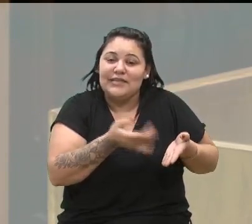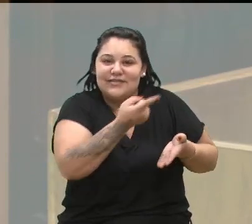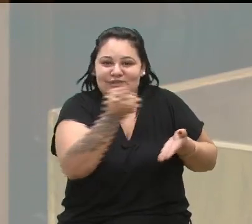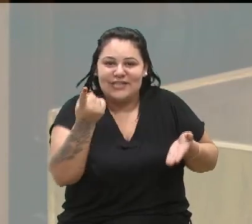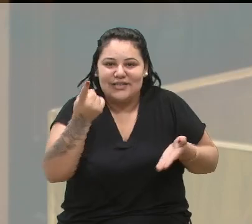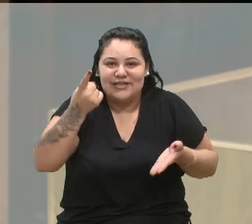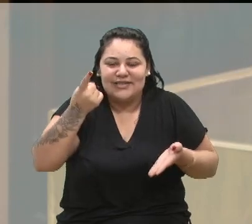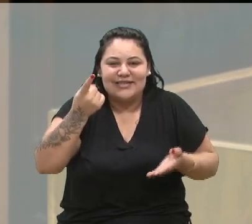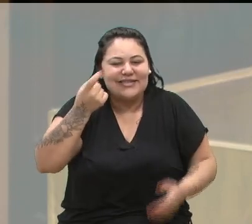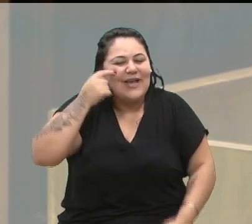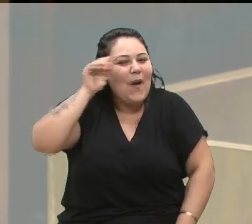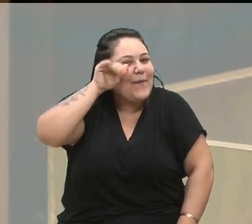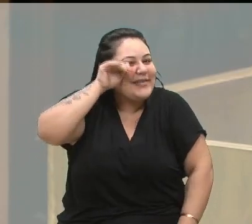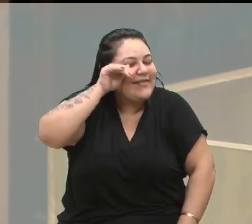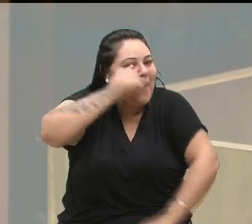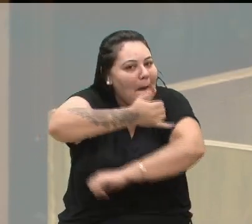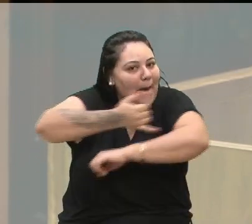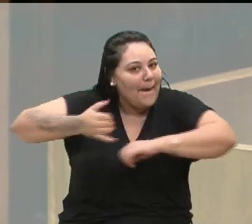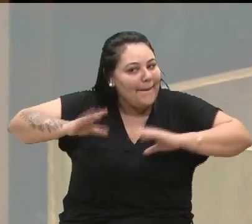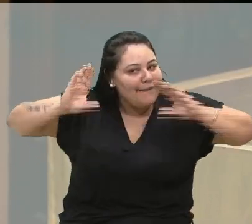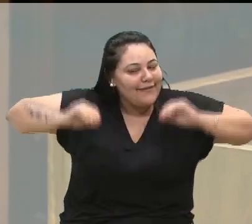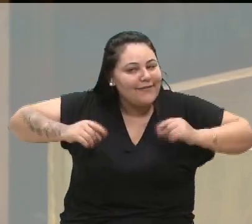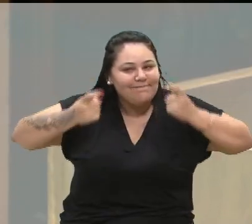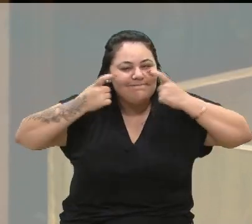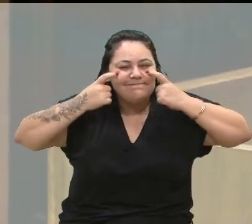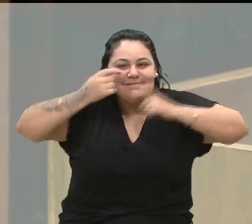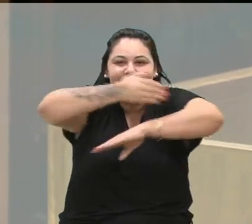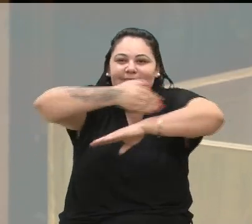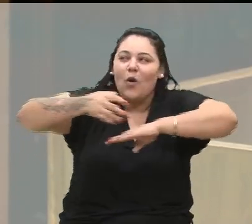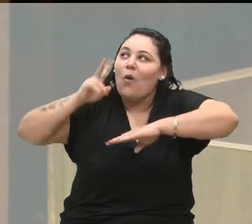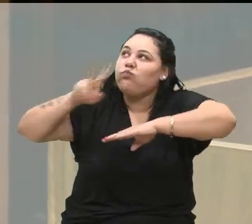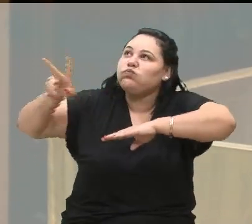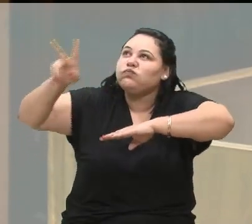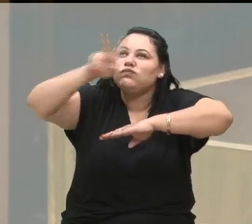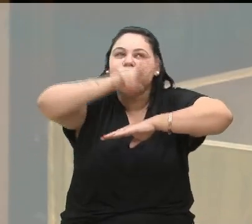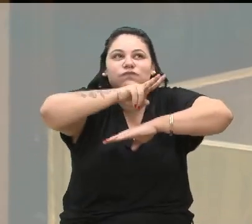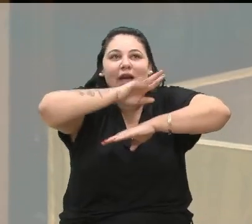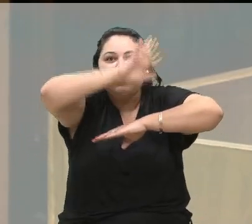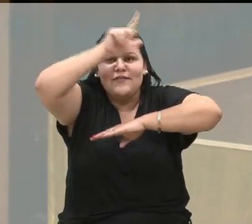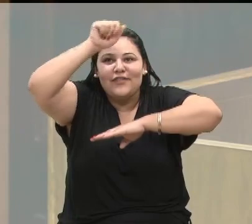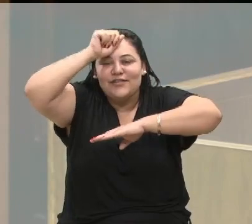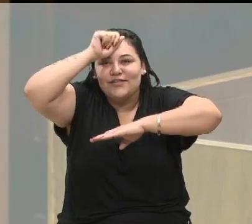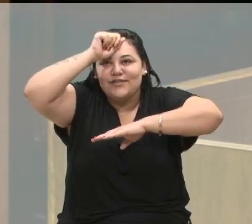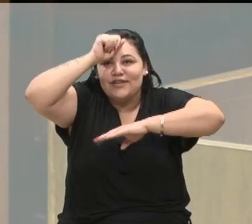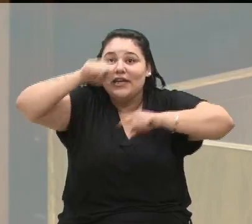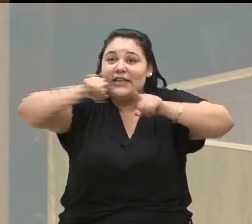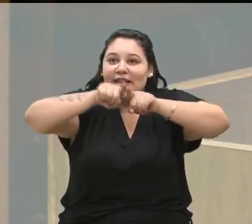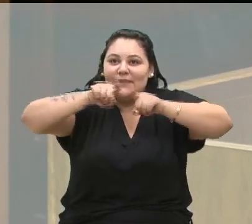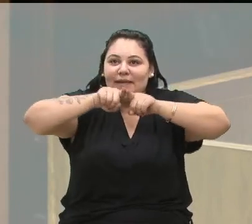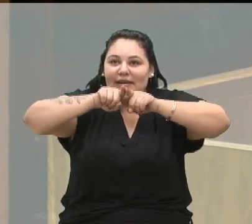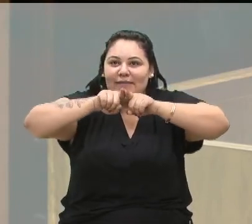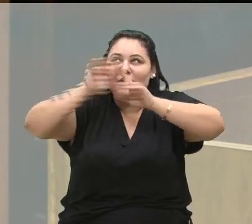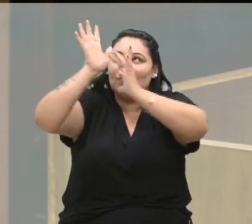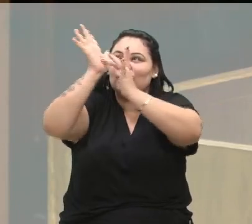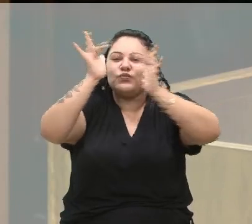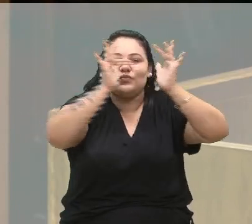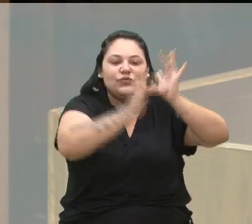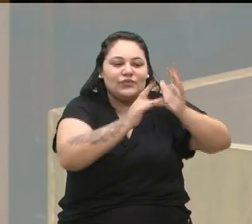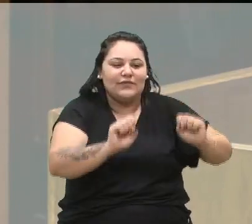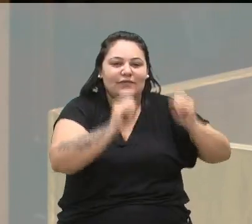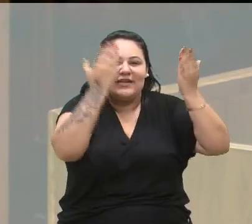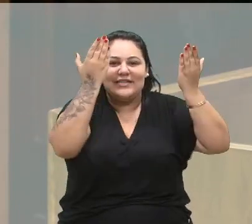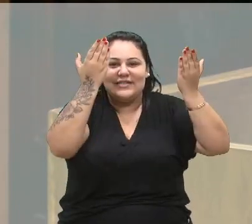observarem aqui, passarem a noite, vocês vão ver que tanto a prefeitura quanto o Cristo da Festa da Uva estão na cor